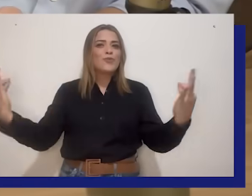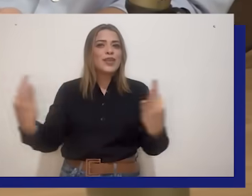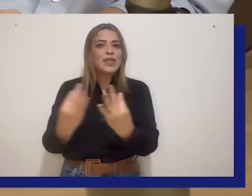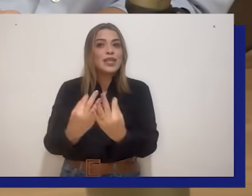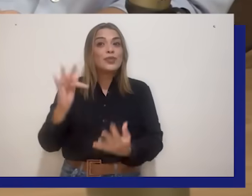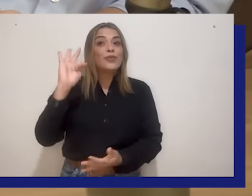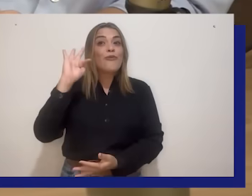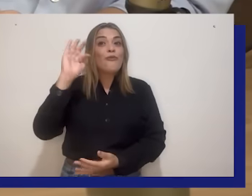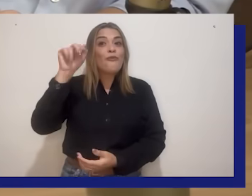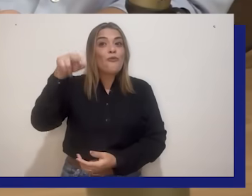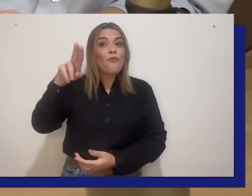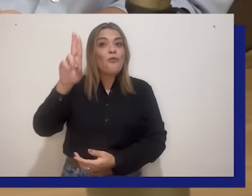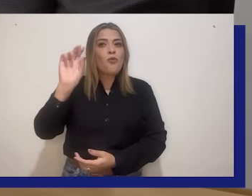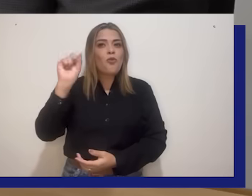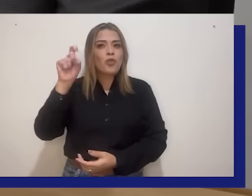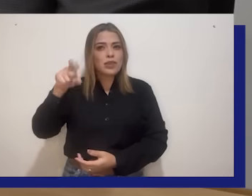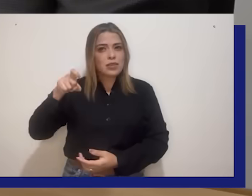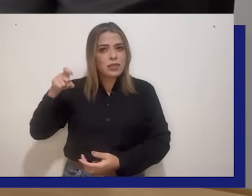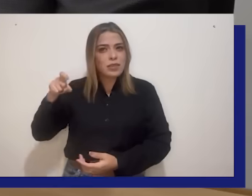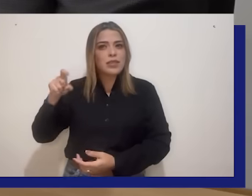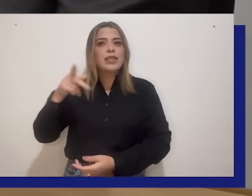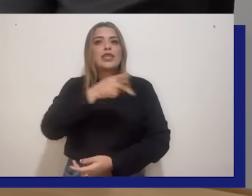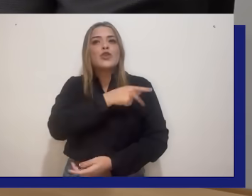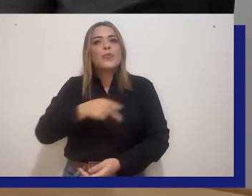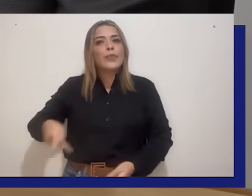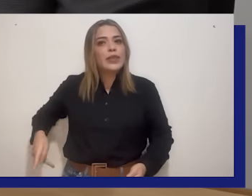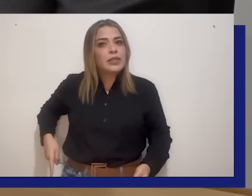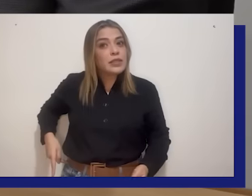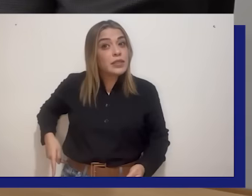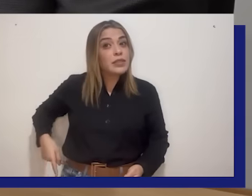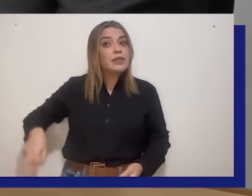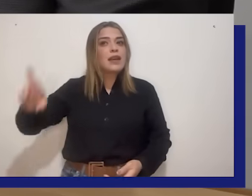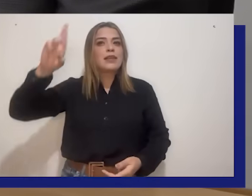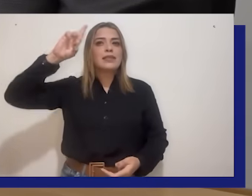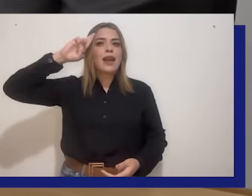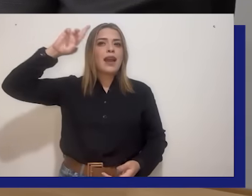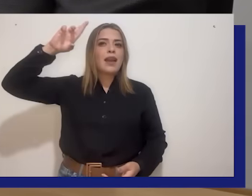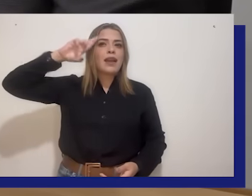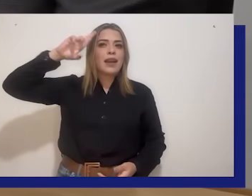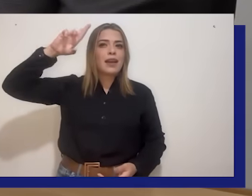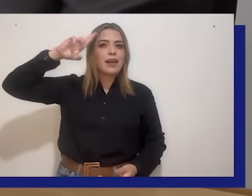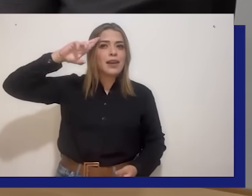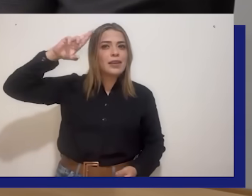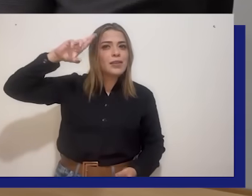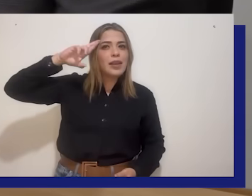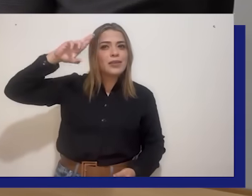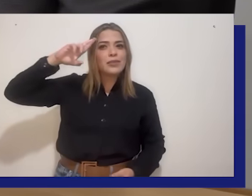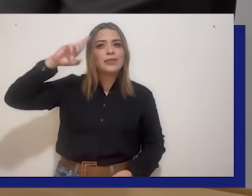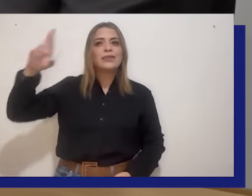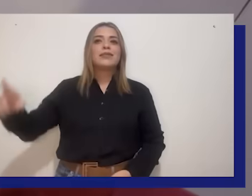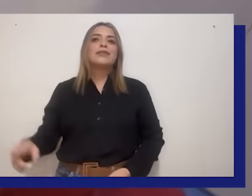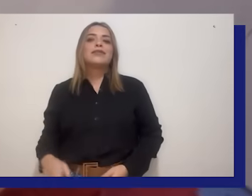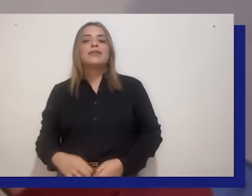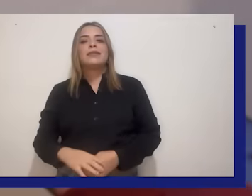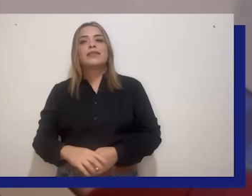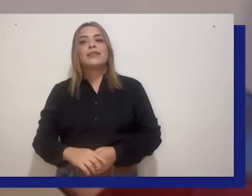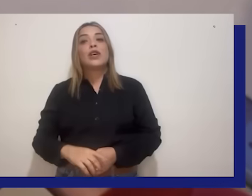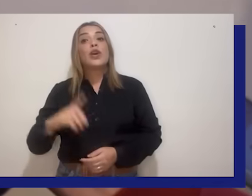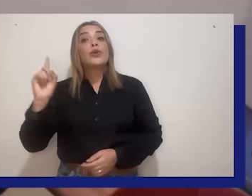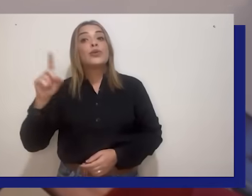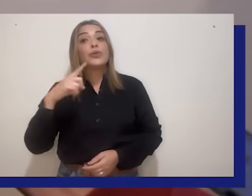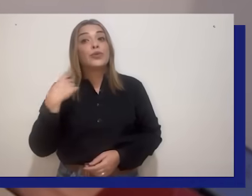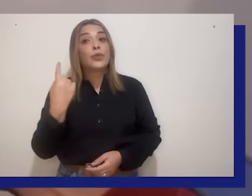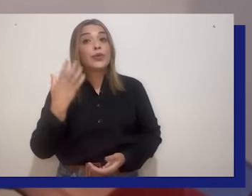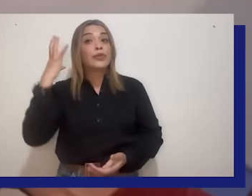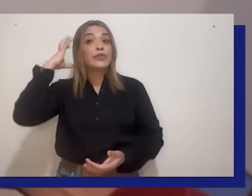Aberto, que contou com a participação do ministro Luiz Fux, do Supremo Tribunal Federal e do presidente Ricardo Cardoso. Eu acho que o